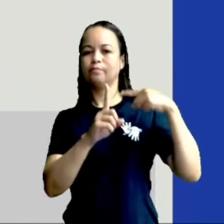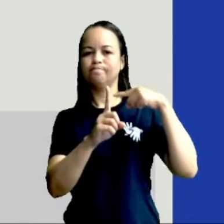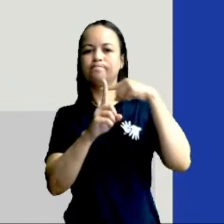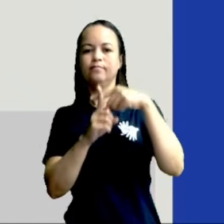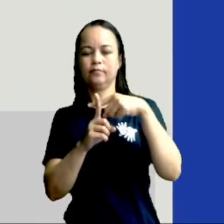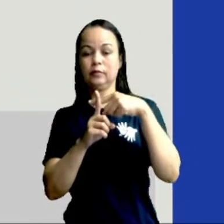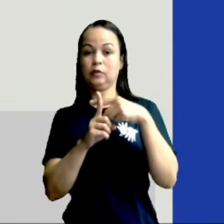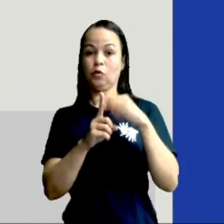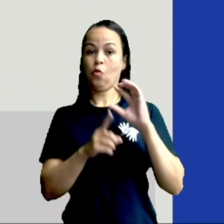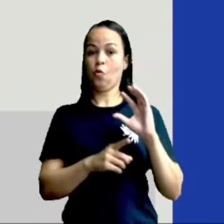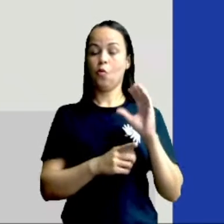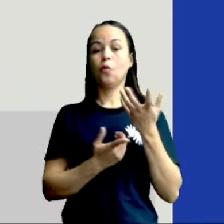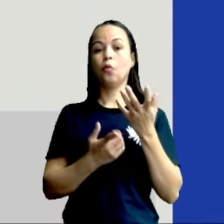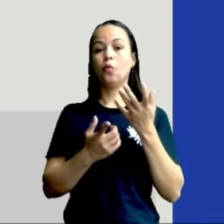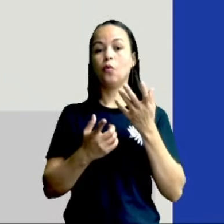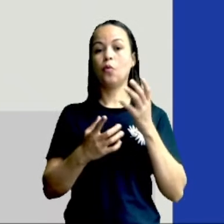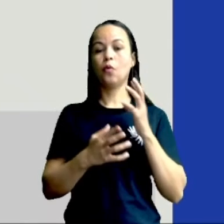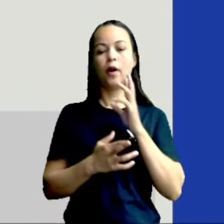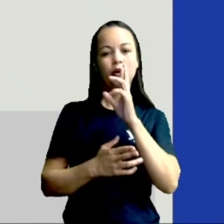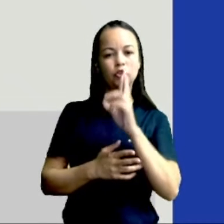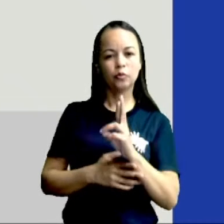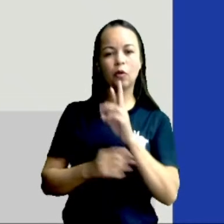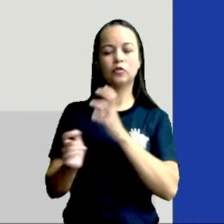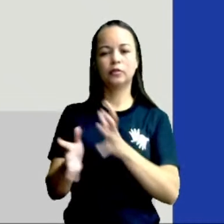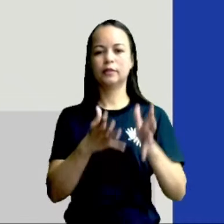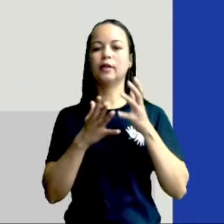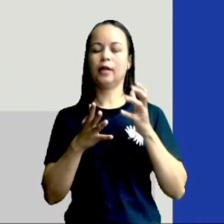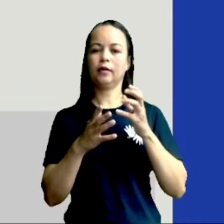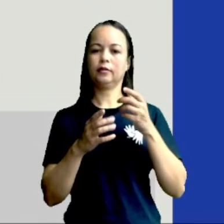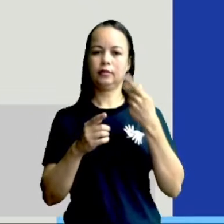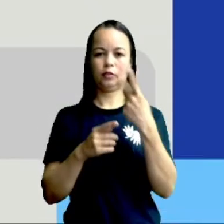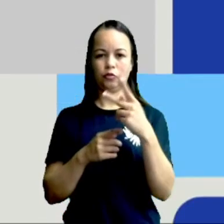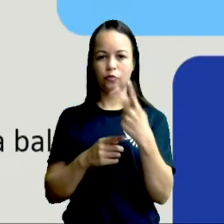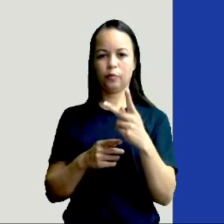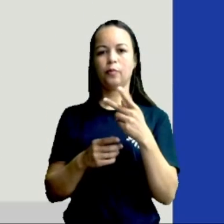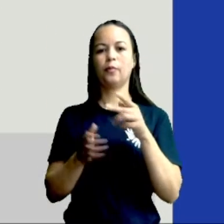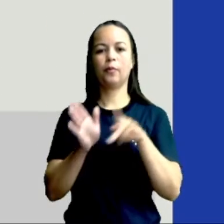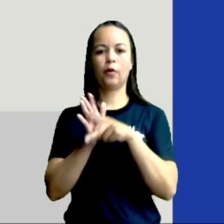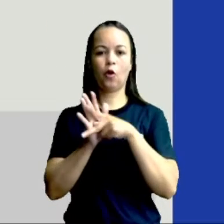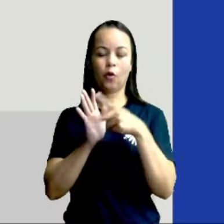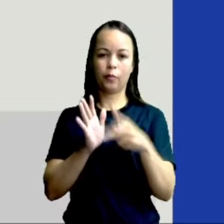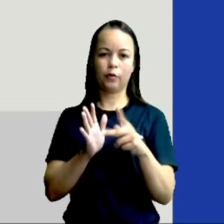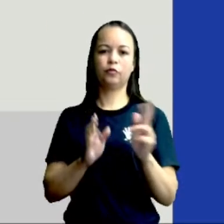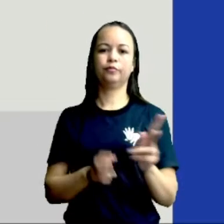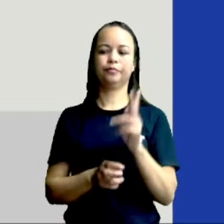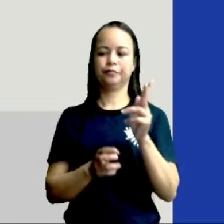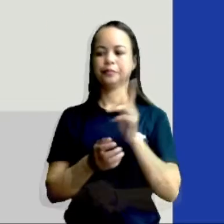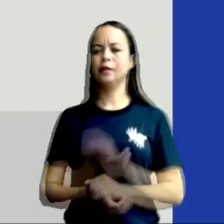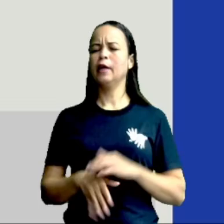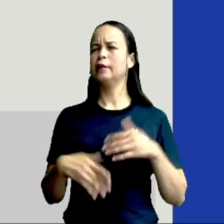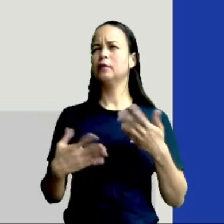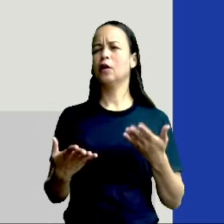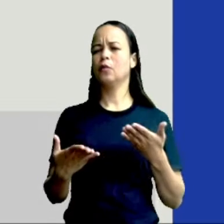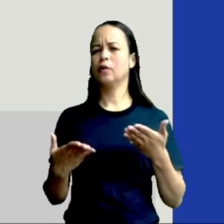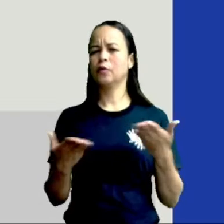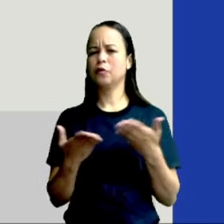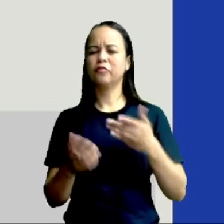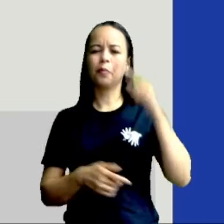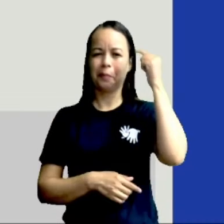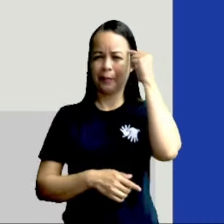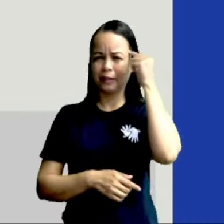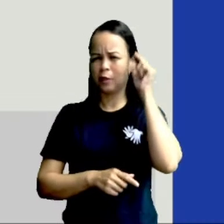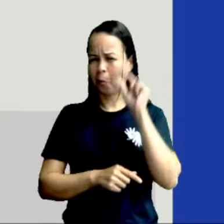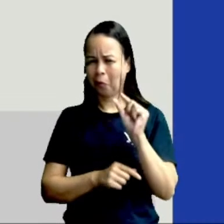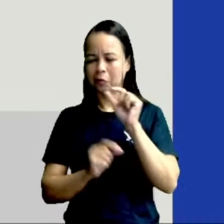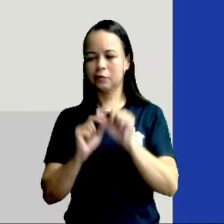adição, o resultado também será acrescido deste mesmo valor. Então, vem comigo, vamos pensar um pouco.